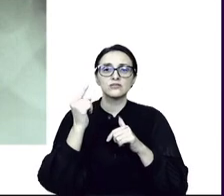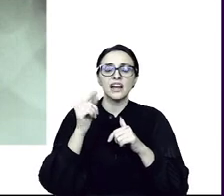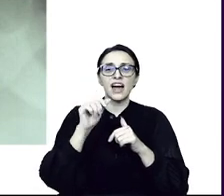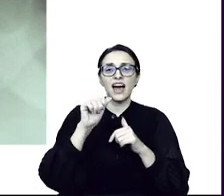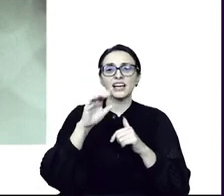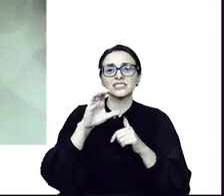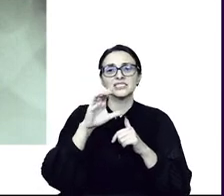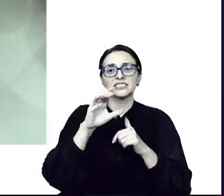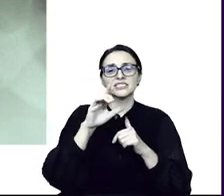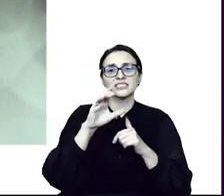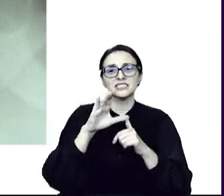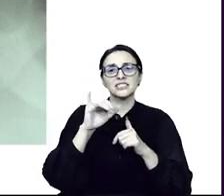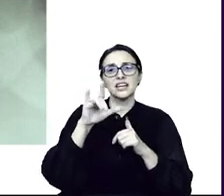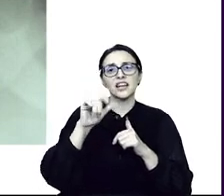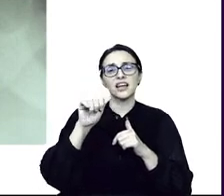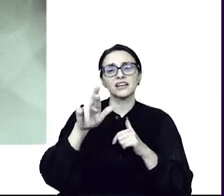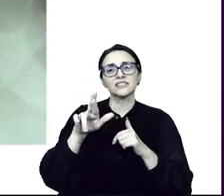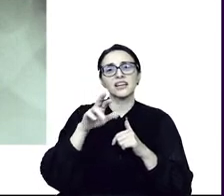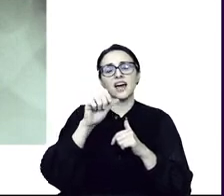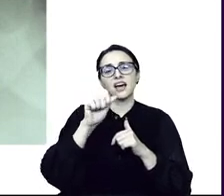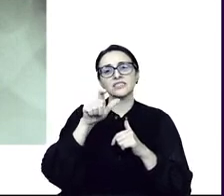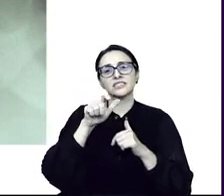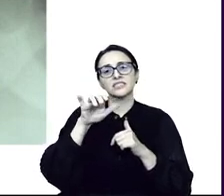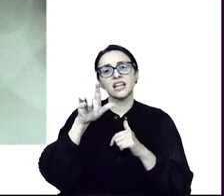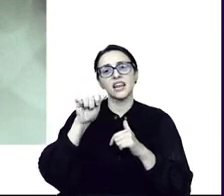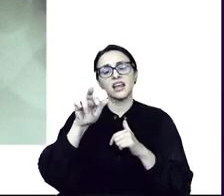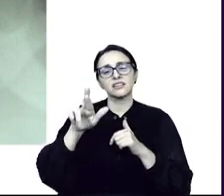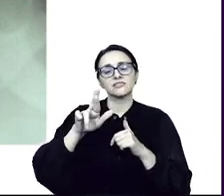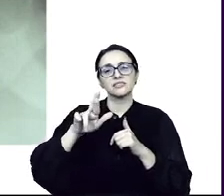axilar, a gente sabe que, às vezes...